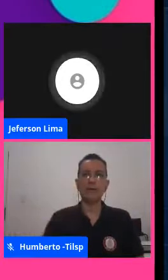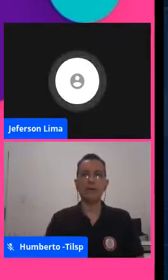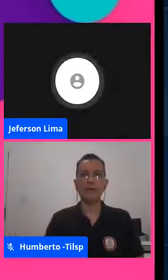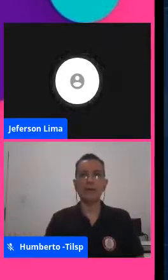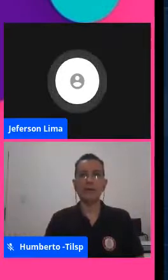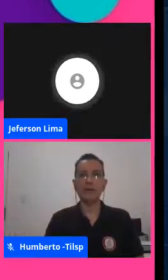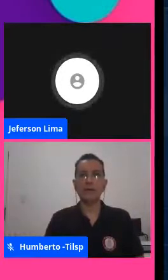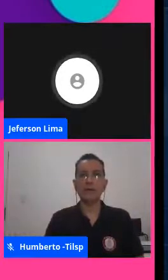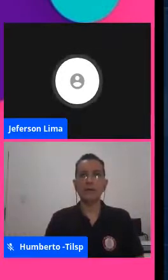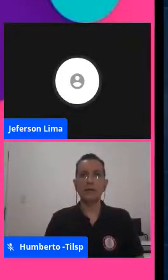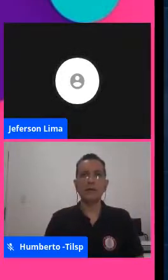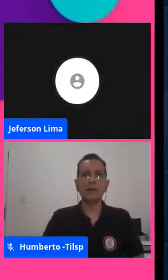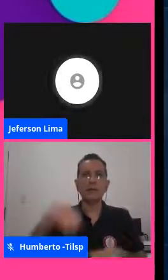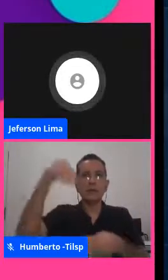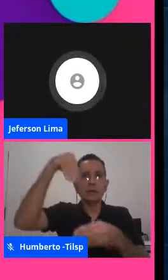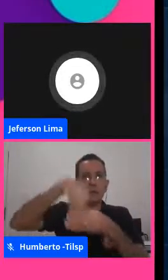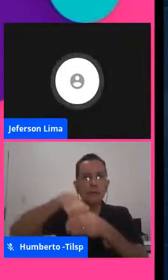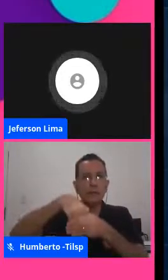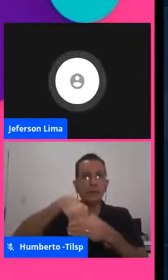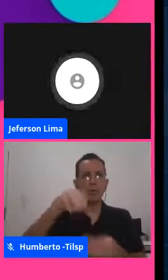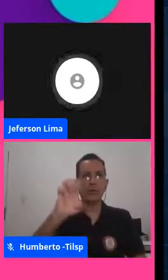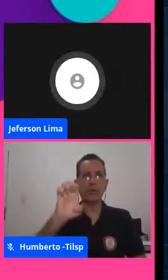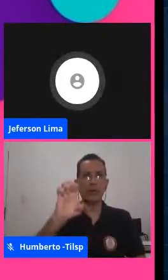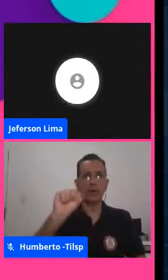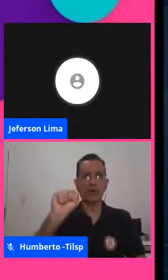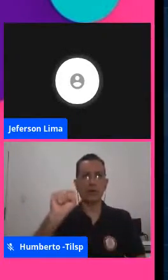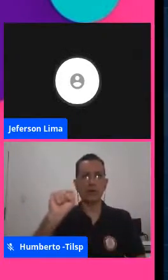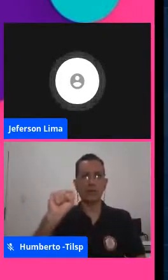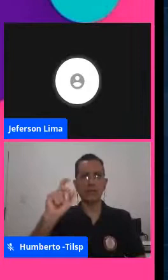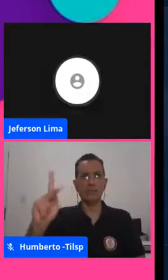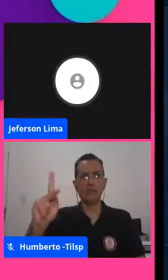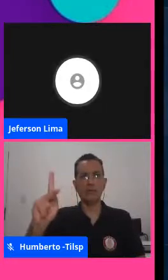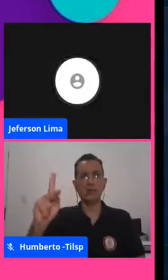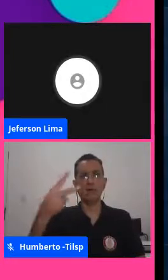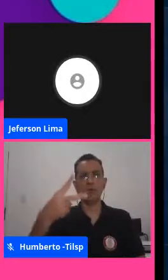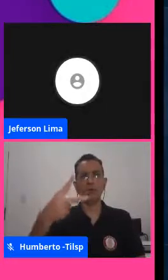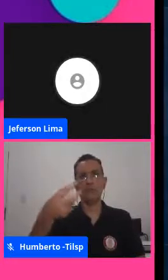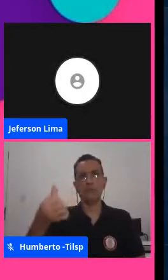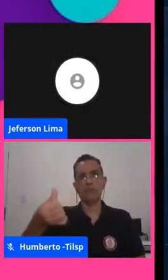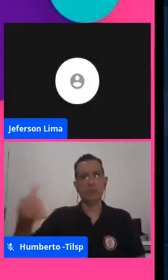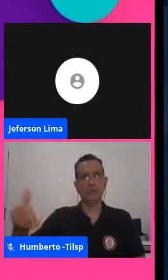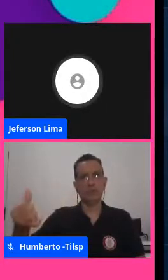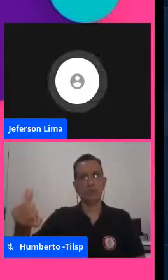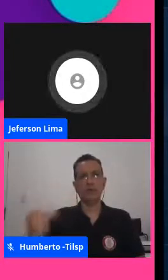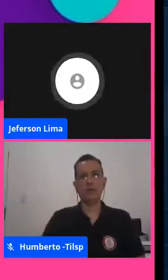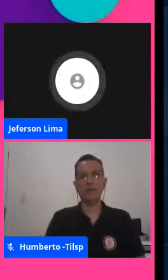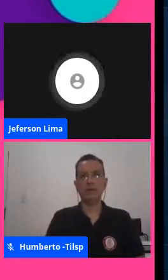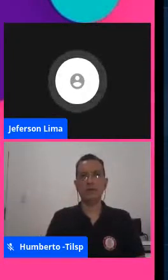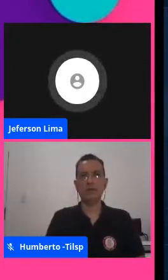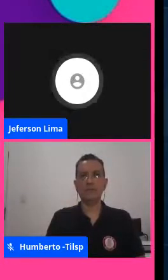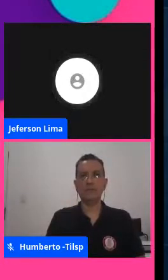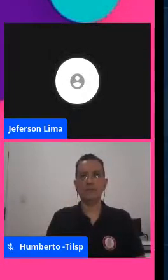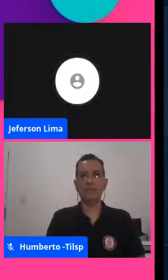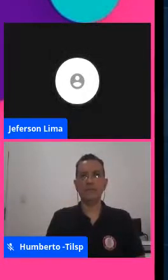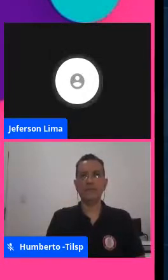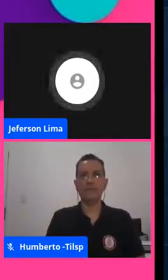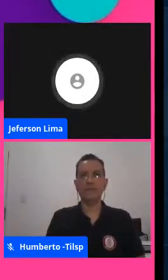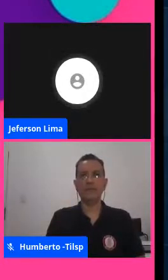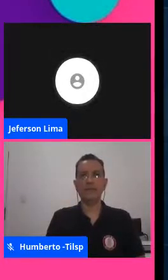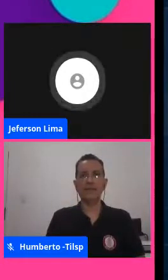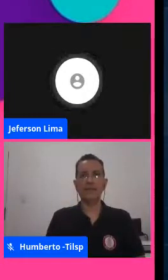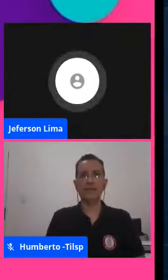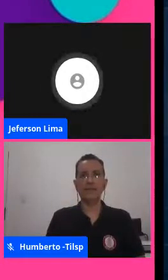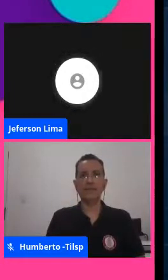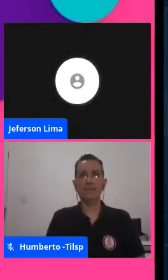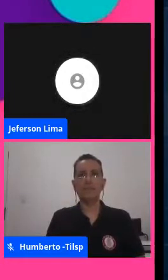de um ESP32-66. A gente sabe que o hardware dele trabalha com 3.3. A gente sabe que o hardware dele é muito parecido com o